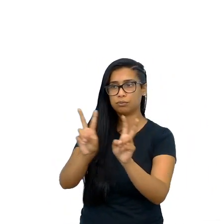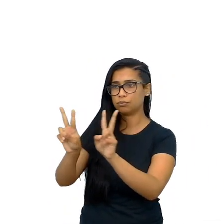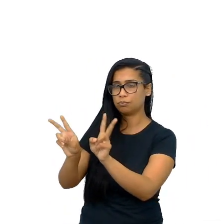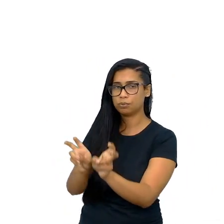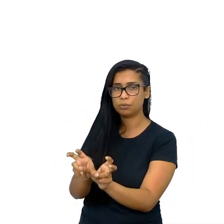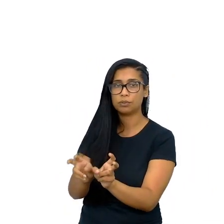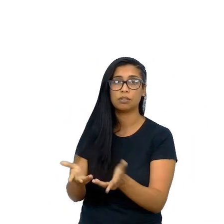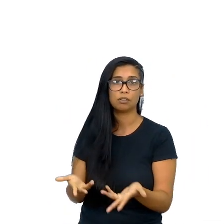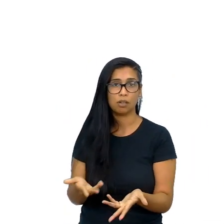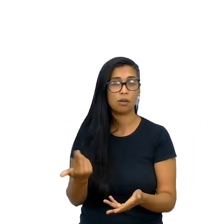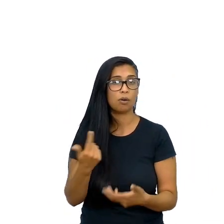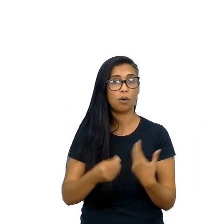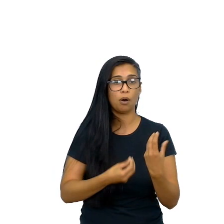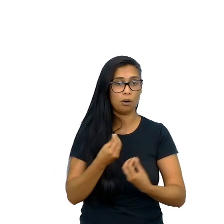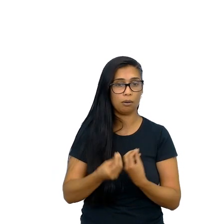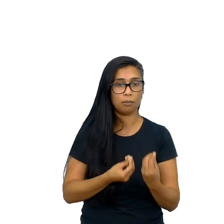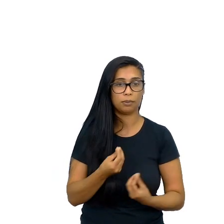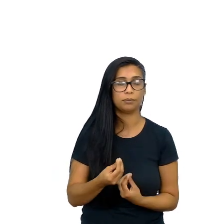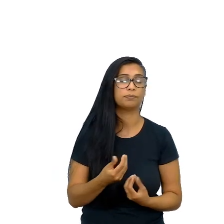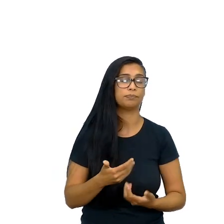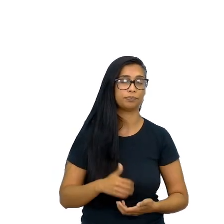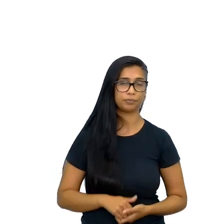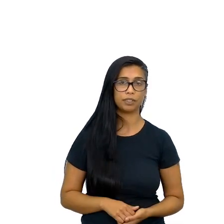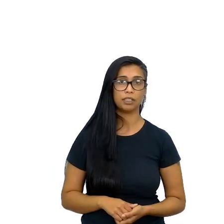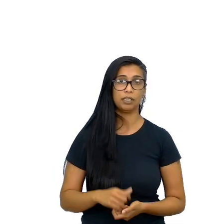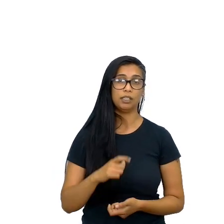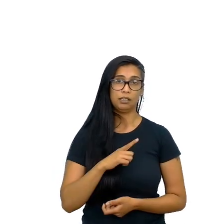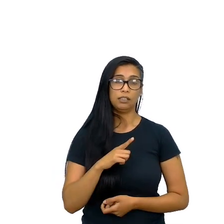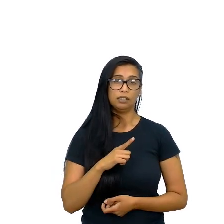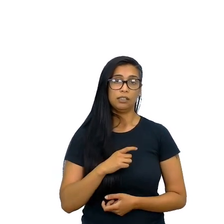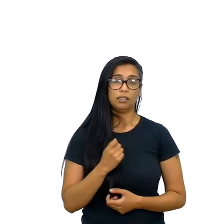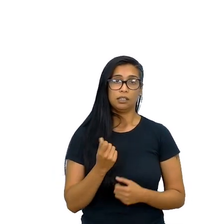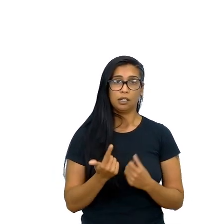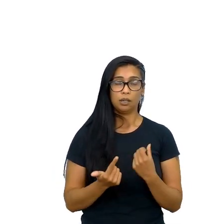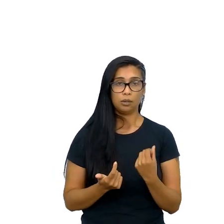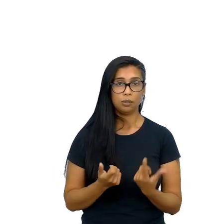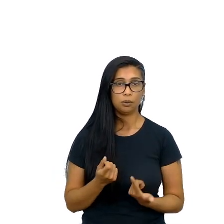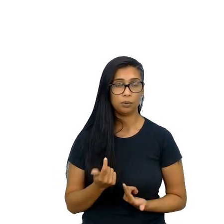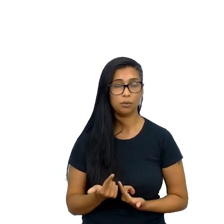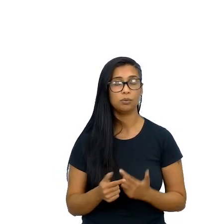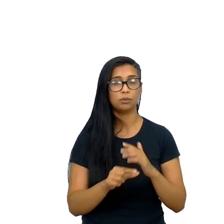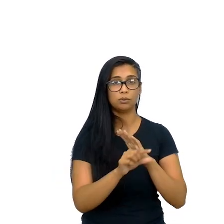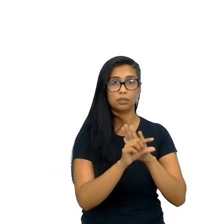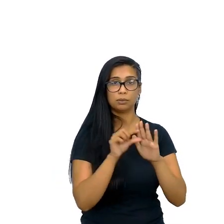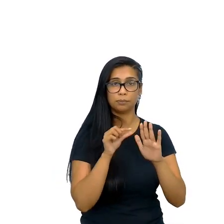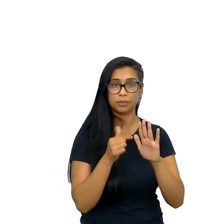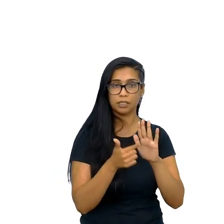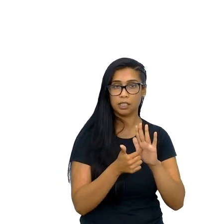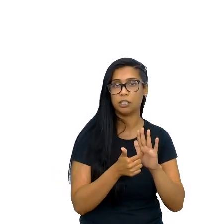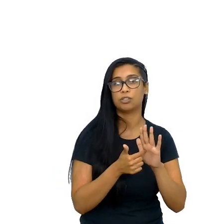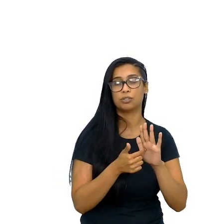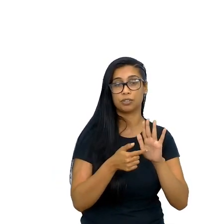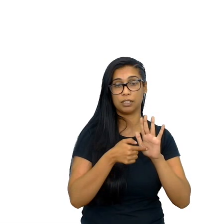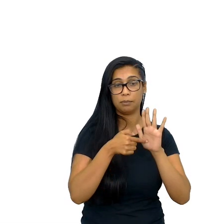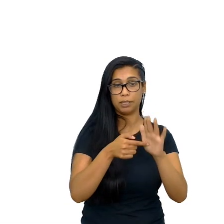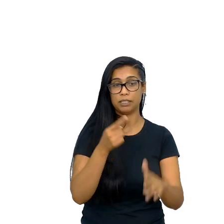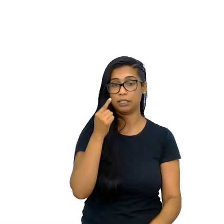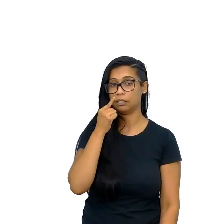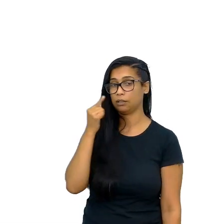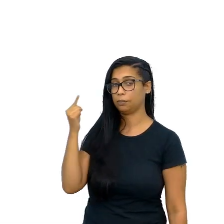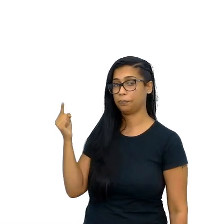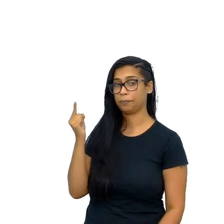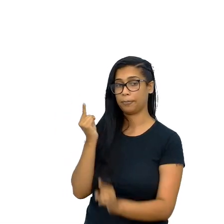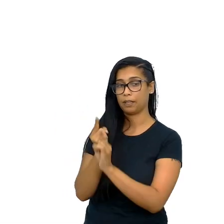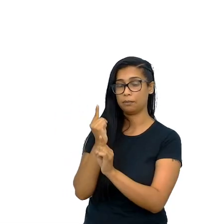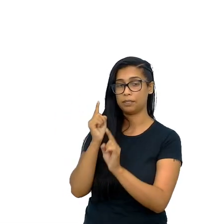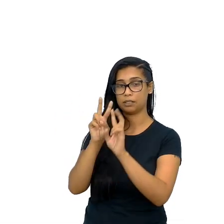data, assinatura. Aí nós vamos dar aqui algumas rubricas, como identifica plenamente, identifica